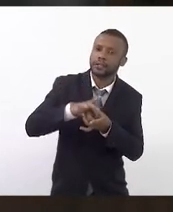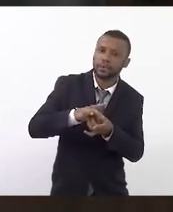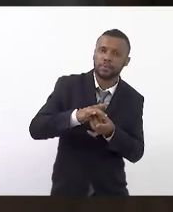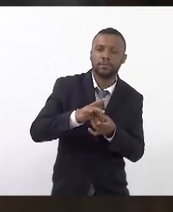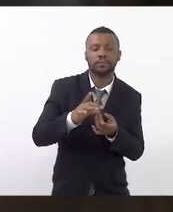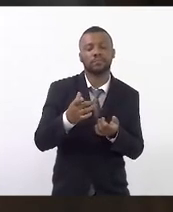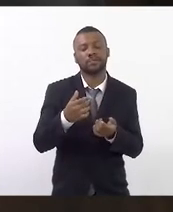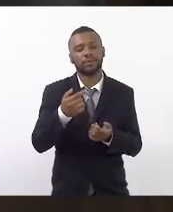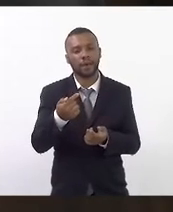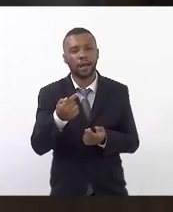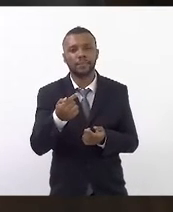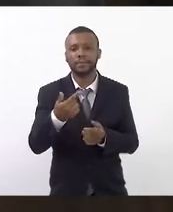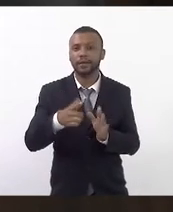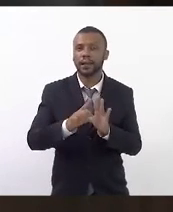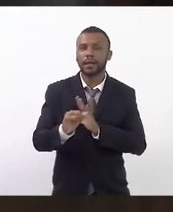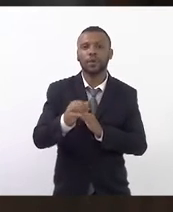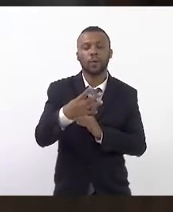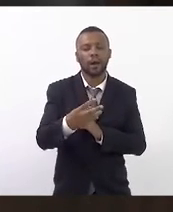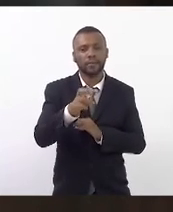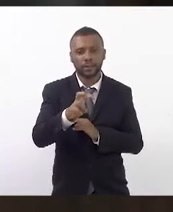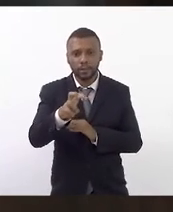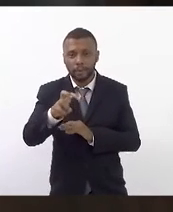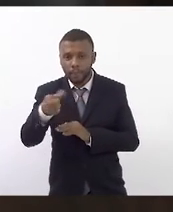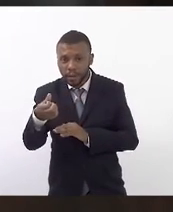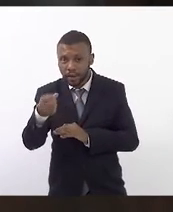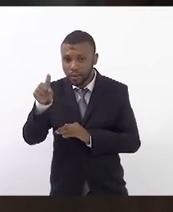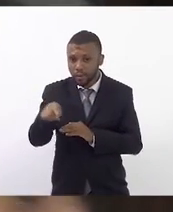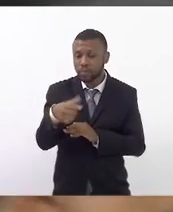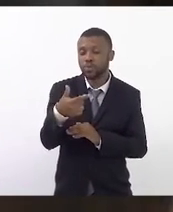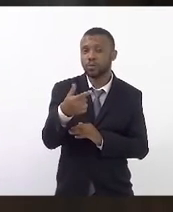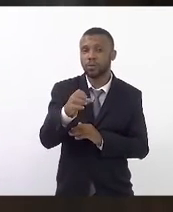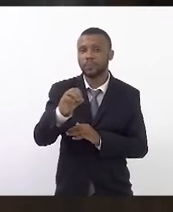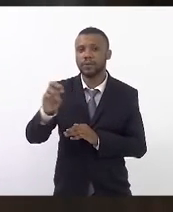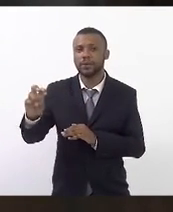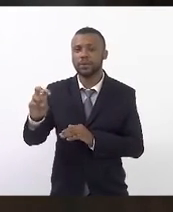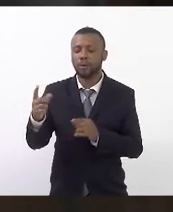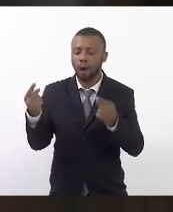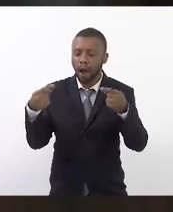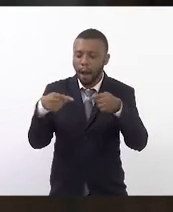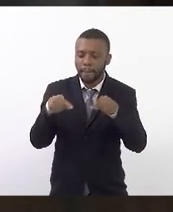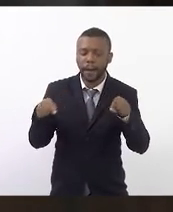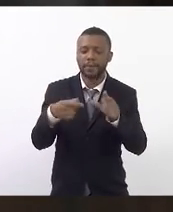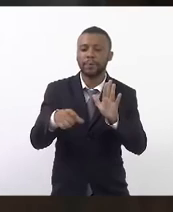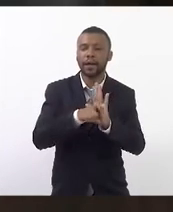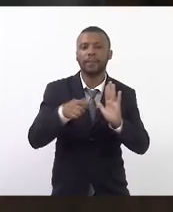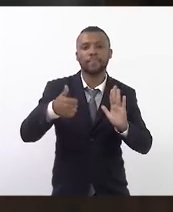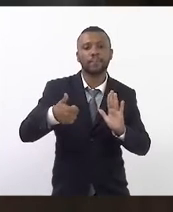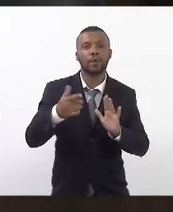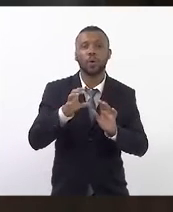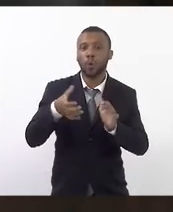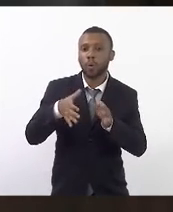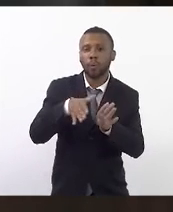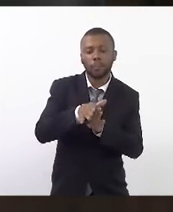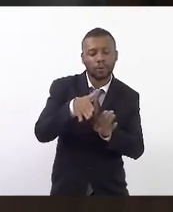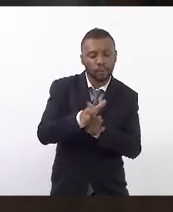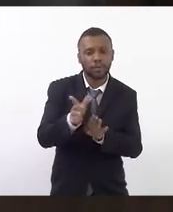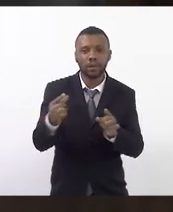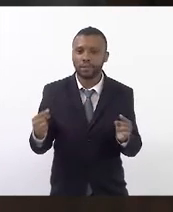Lei 4556/2005, abaixo transcrito. Parágrafo 1º. Os conselheiros deverão